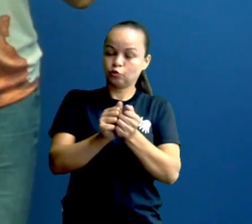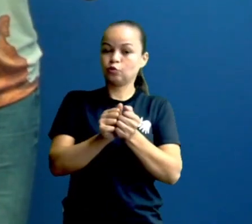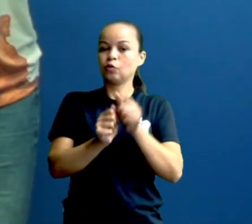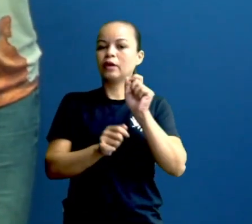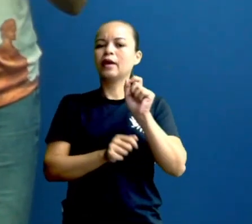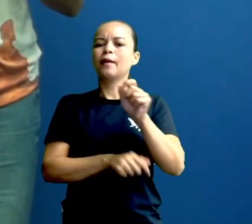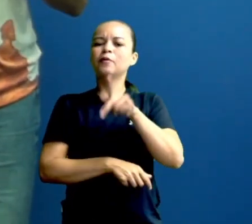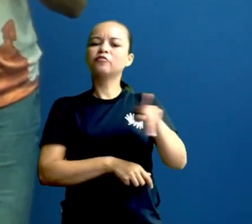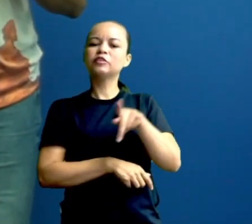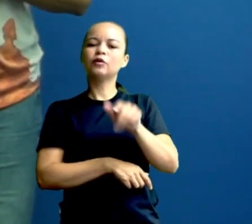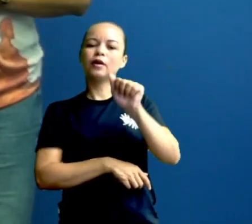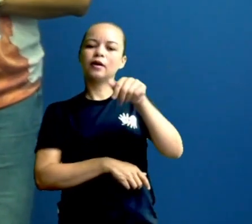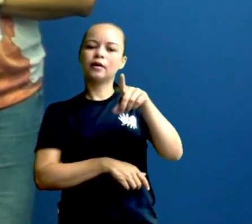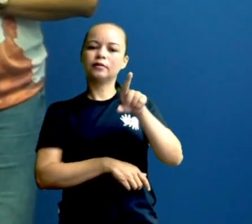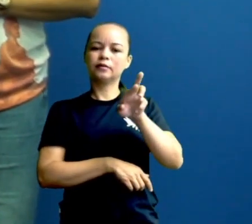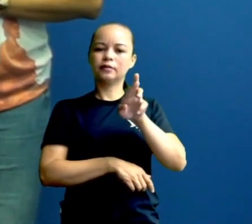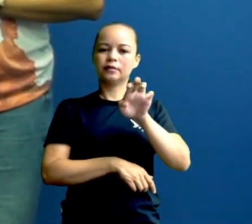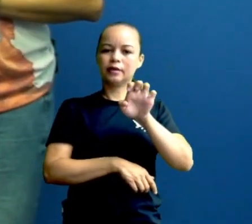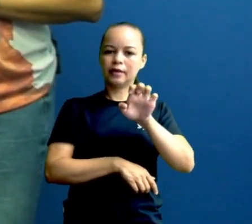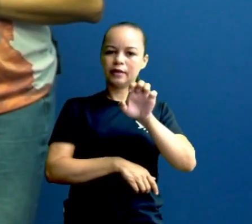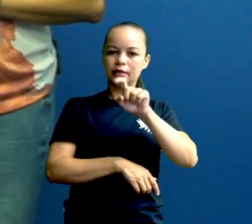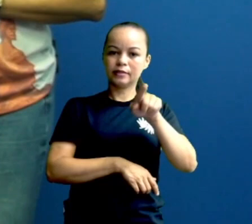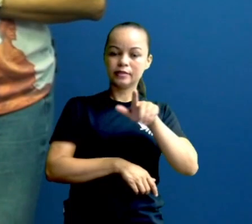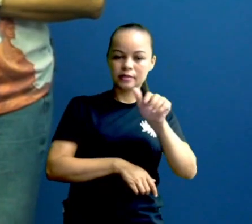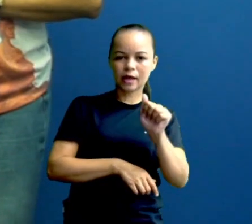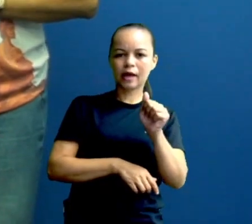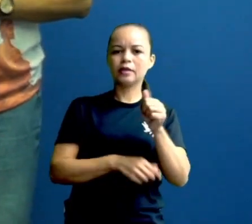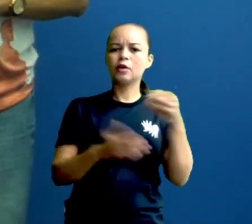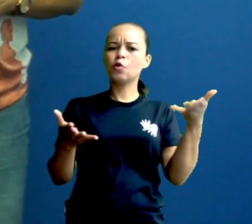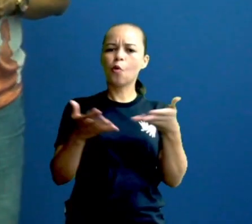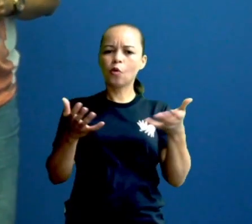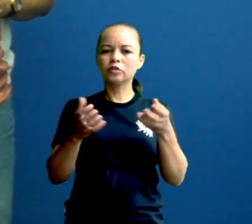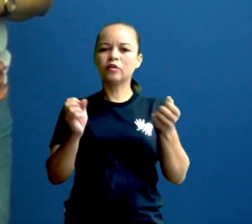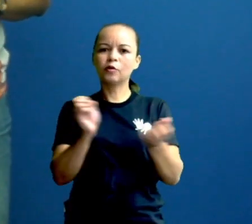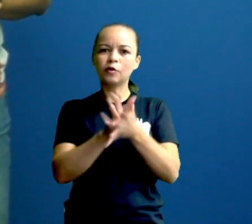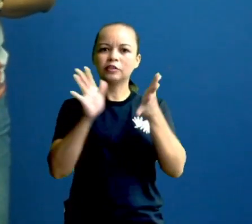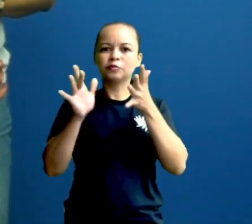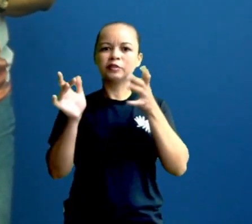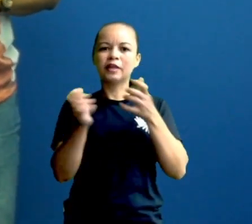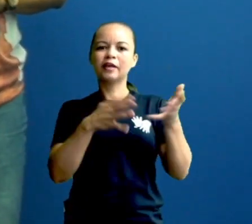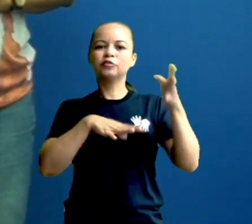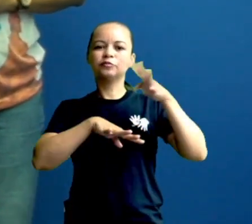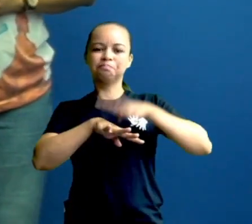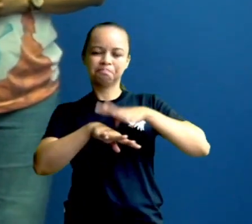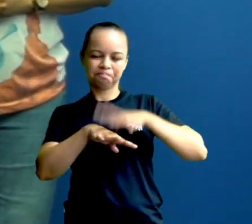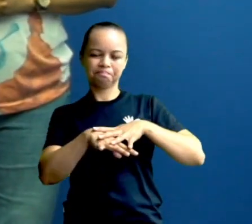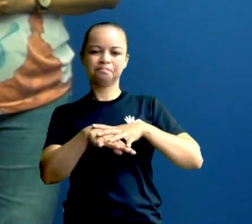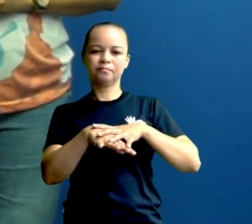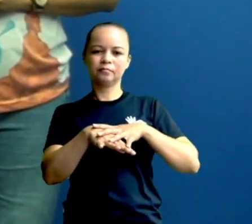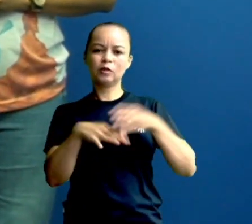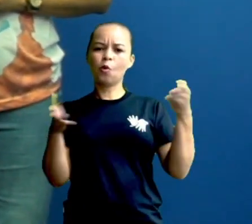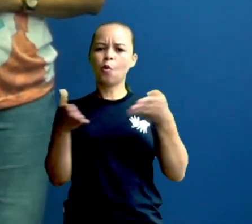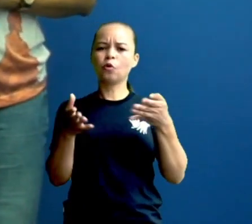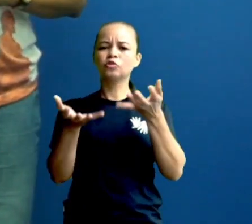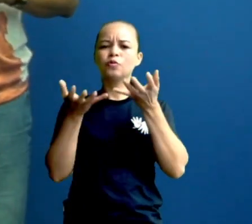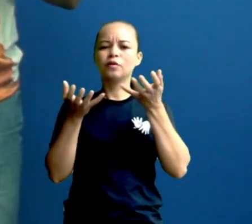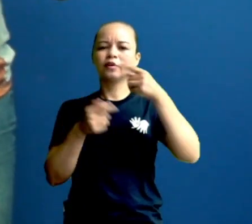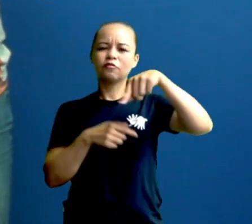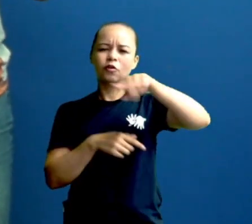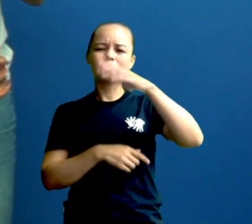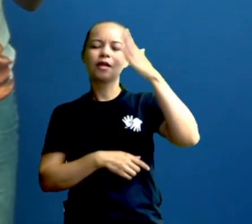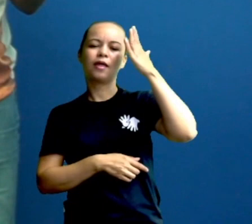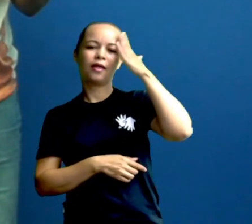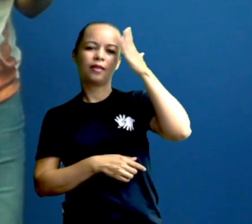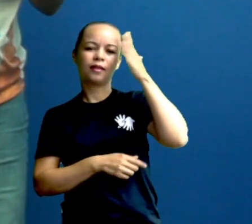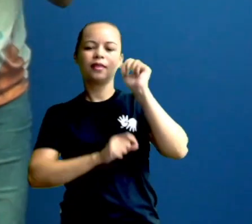hoje vamos continuar desvendando os mistérios da matemática. E hoje eu gostaria que vocês compreendessem um pouco